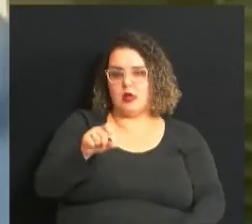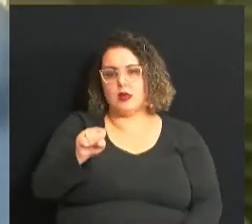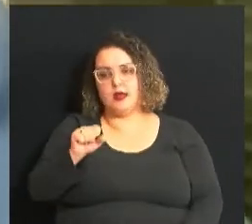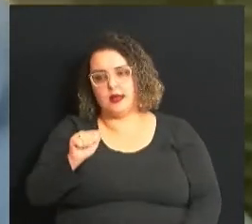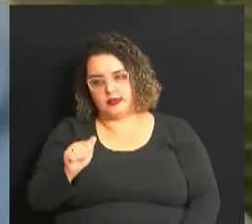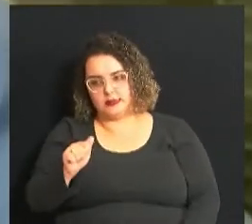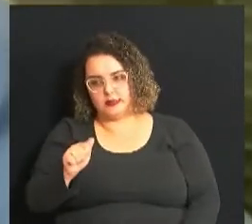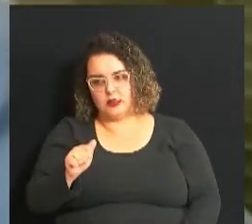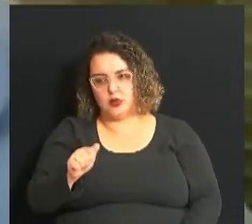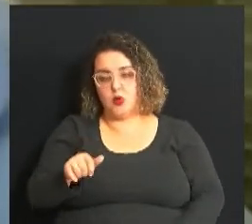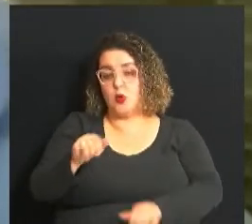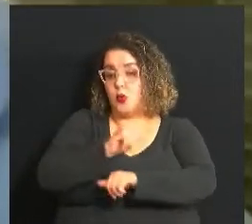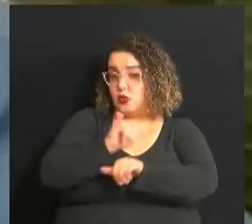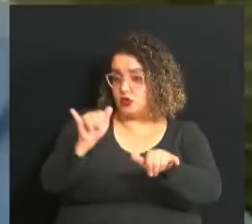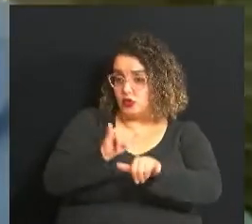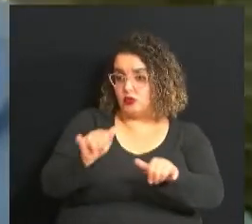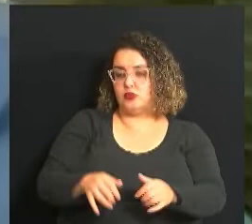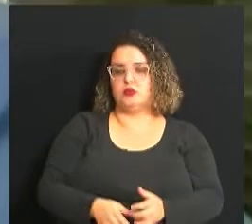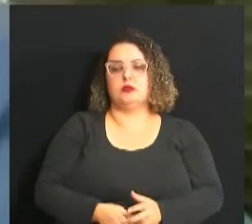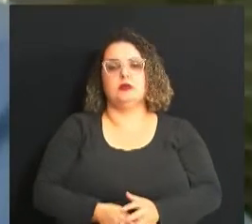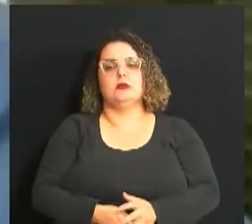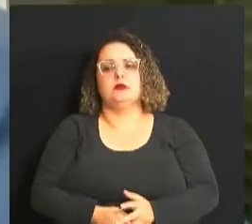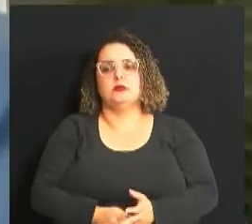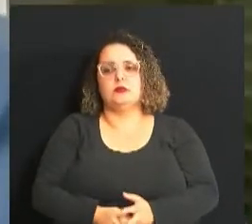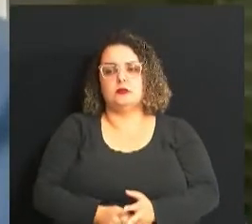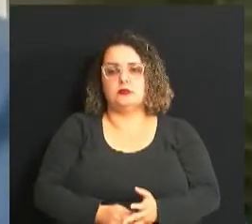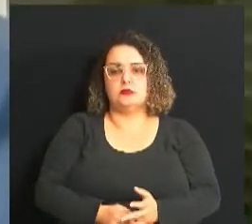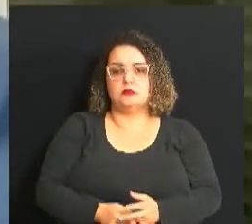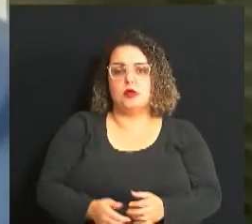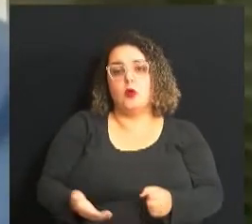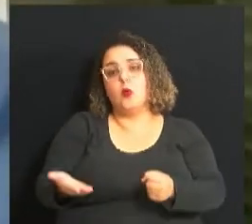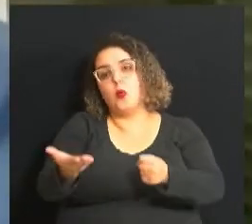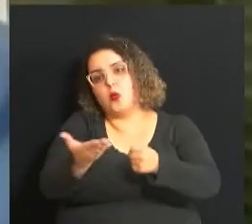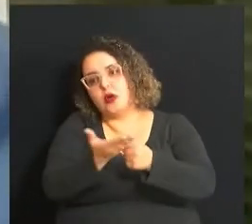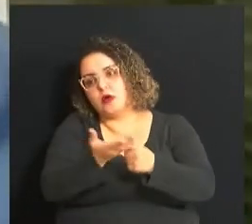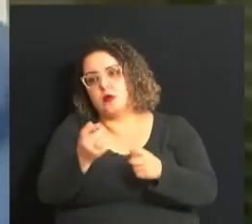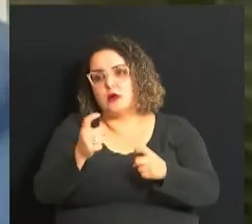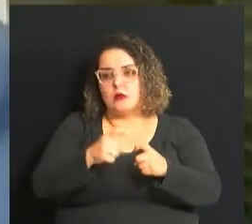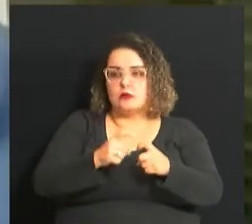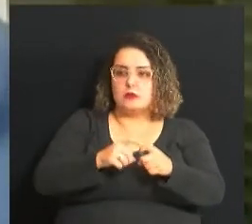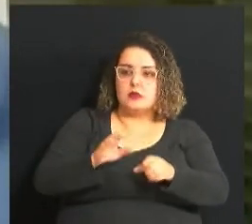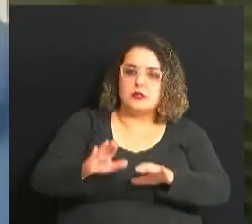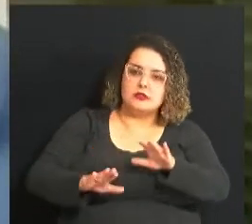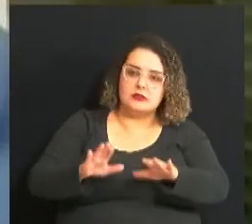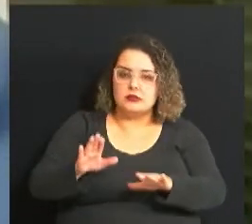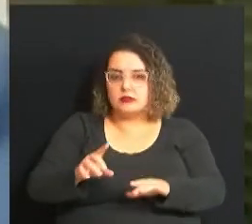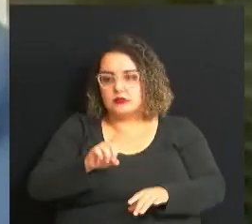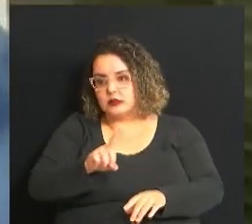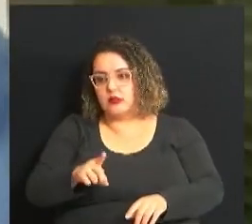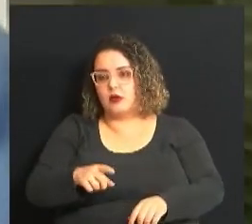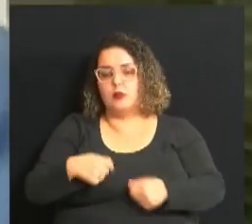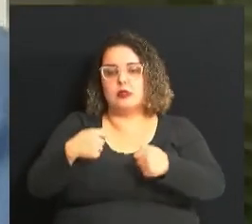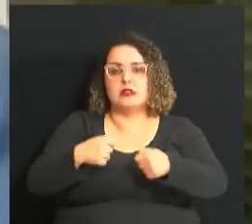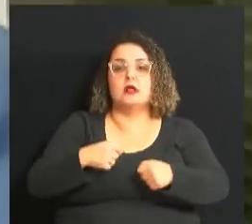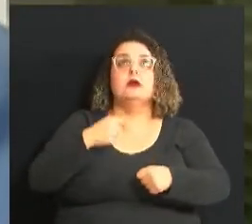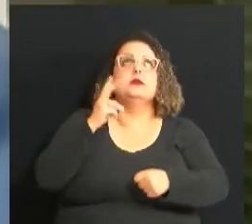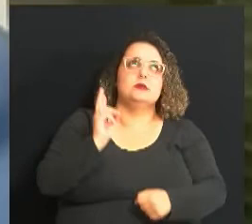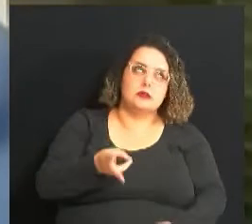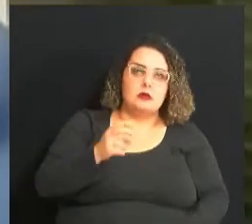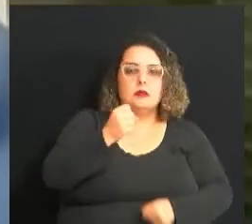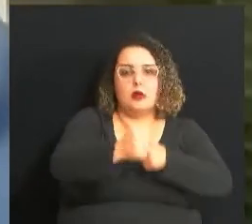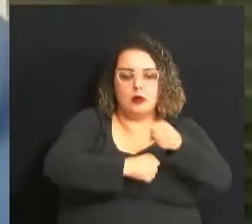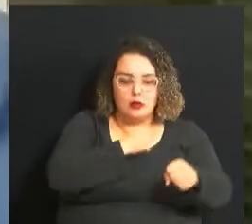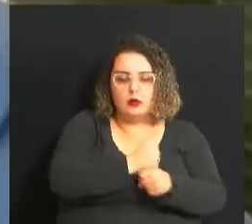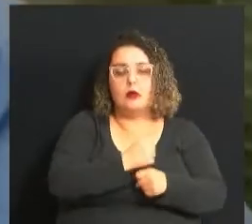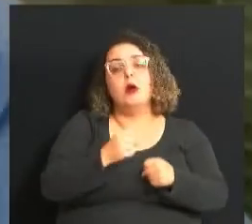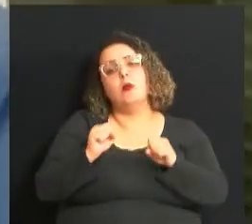divulgamos é que talvez o intervalo que se vá ao médico, talvez não precise ir todo ano, pode ser a cada 2 anos, 3